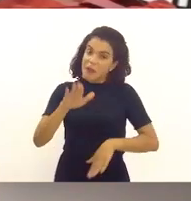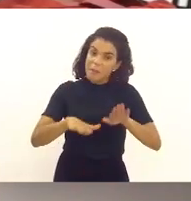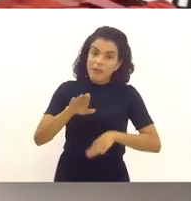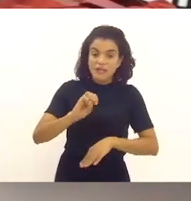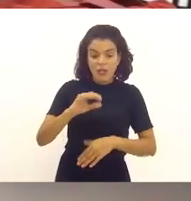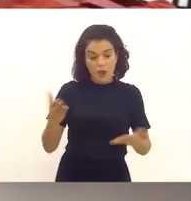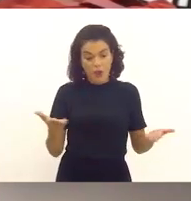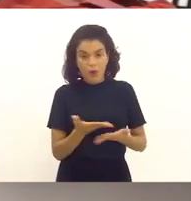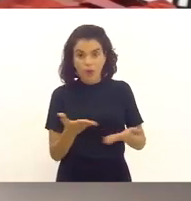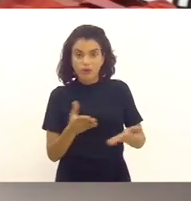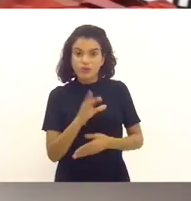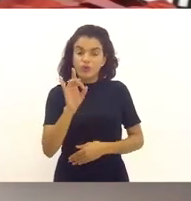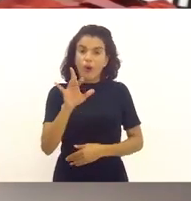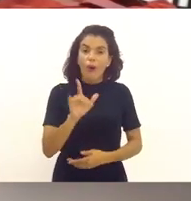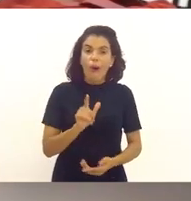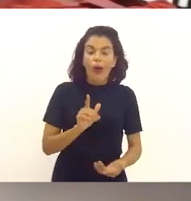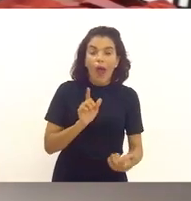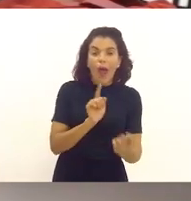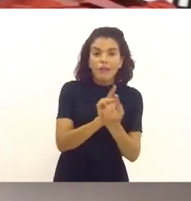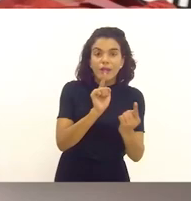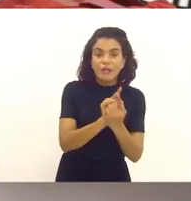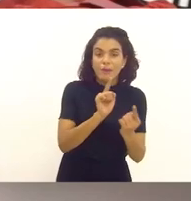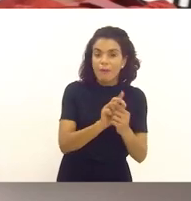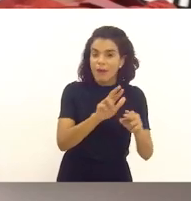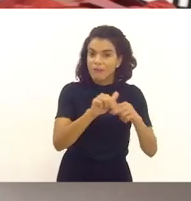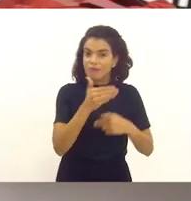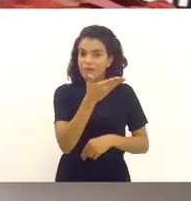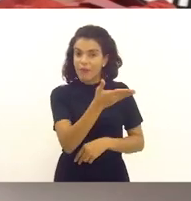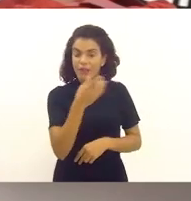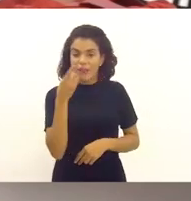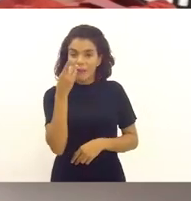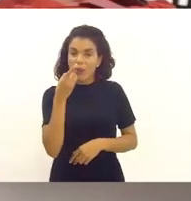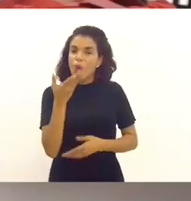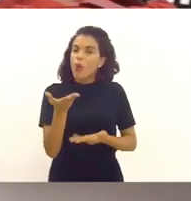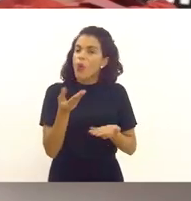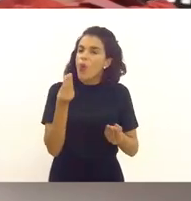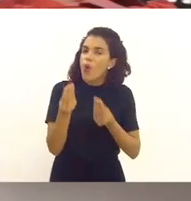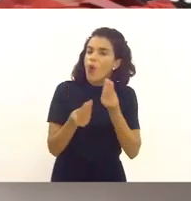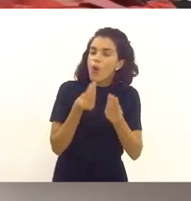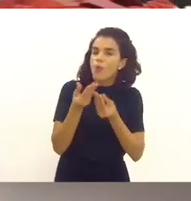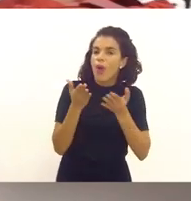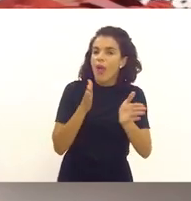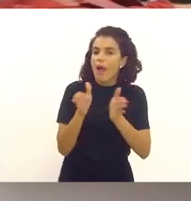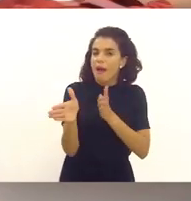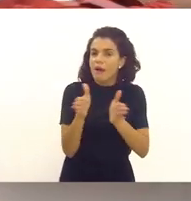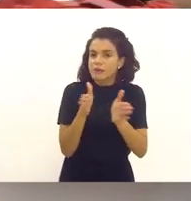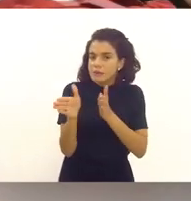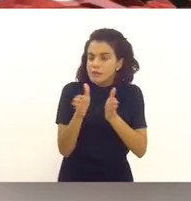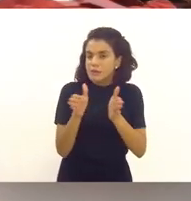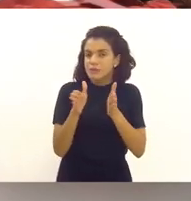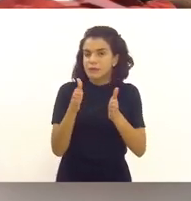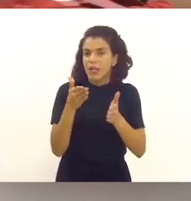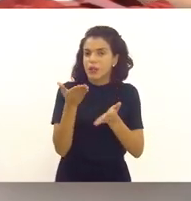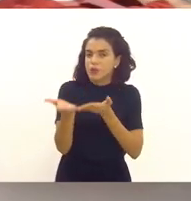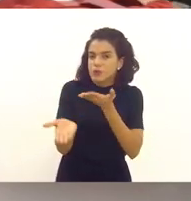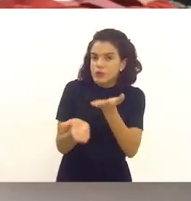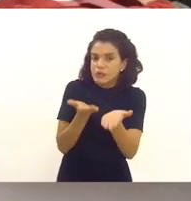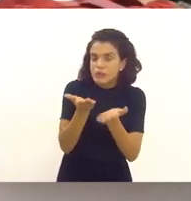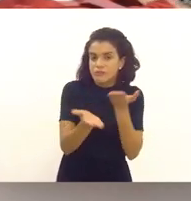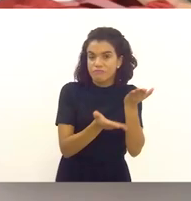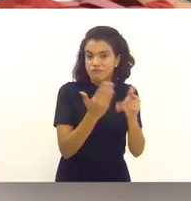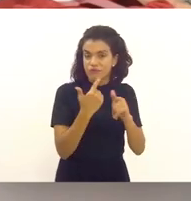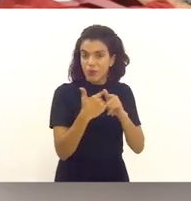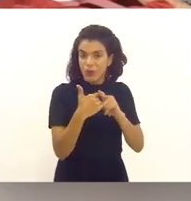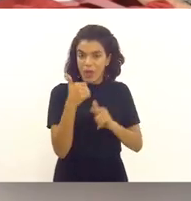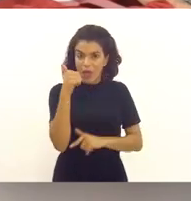só teria o atendimento através do mandato como é acessibilidade desses serviços porque as